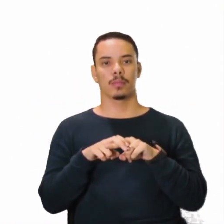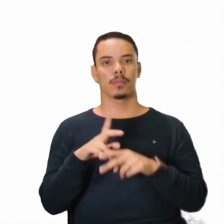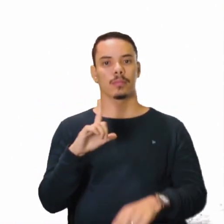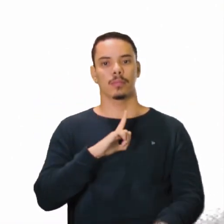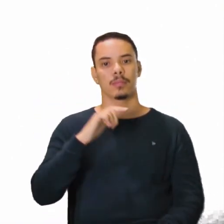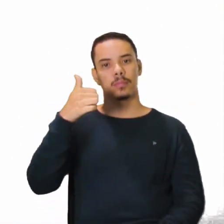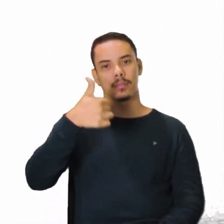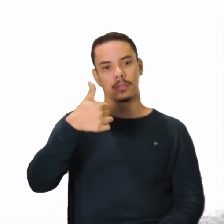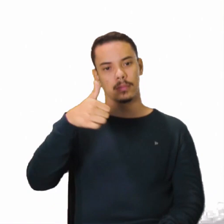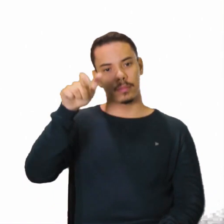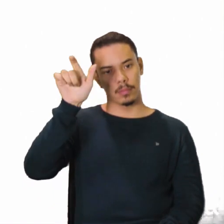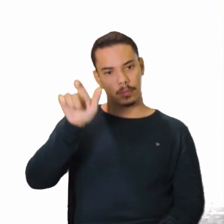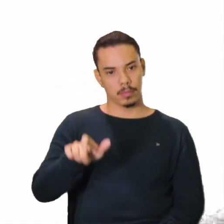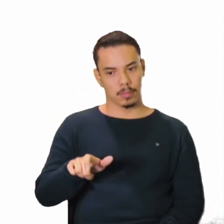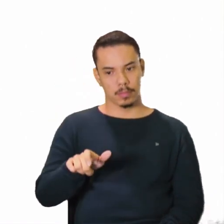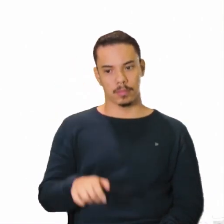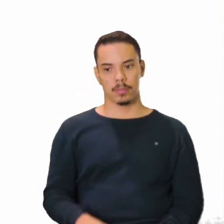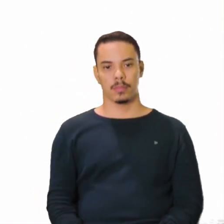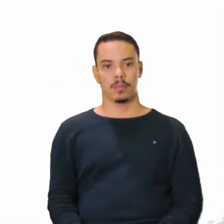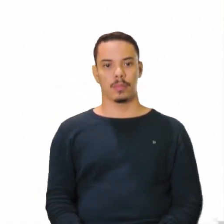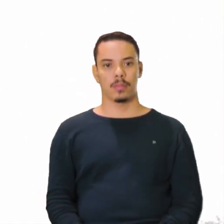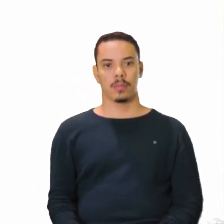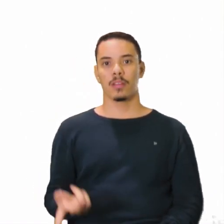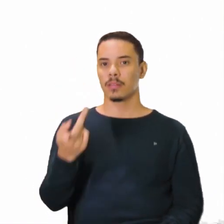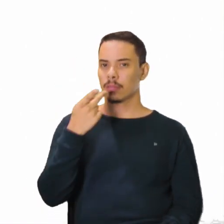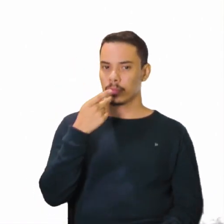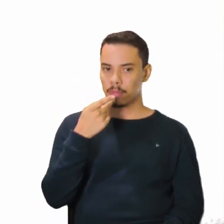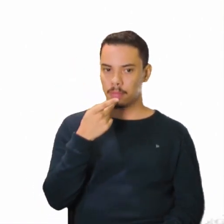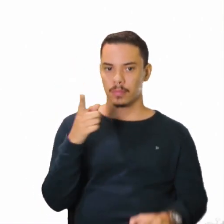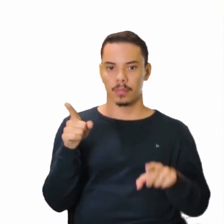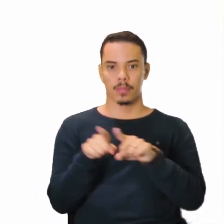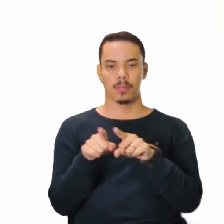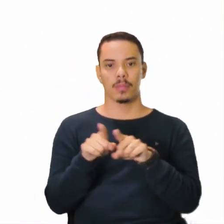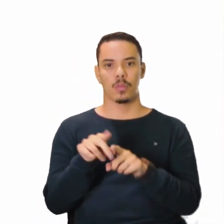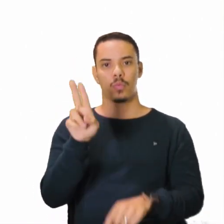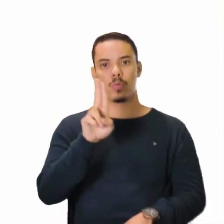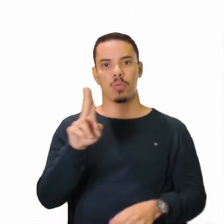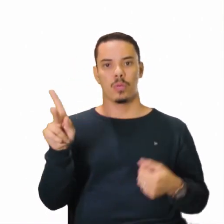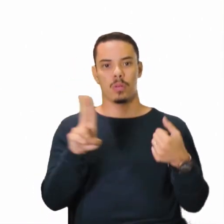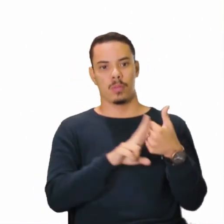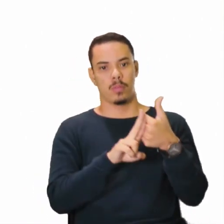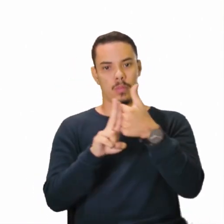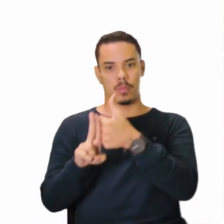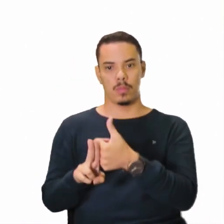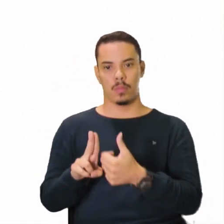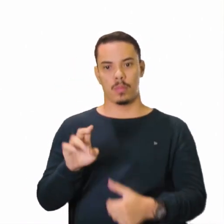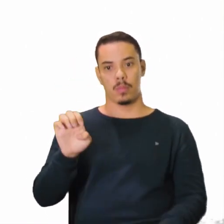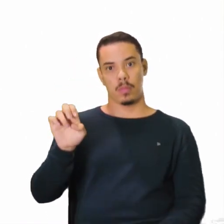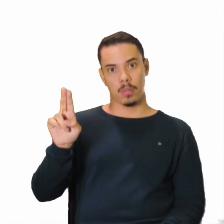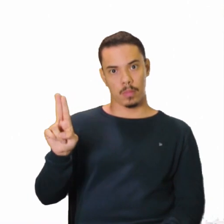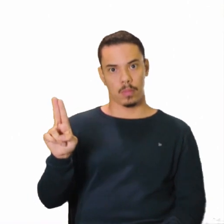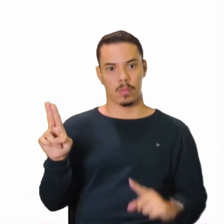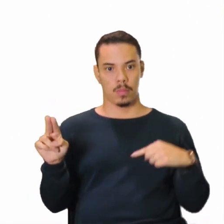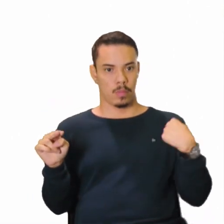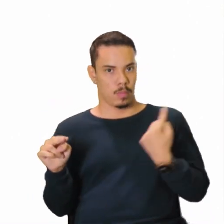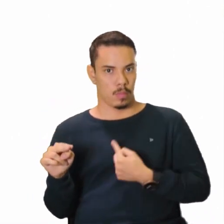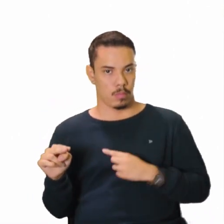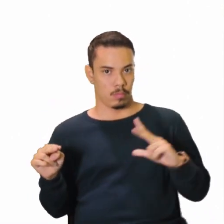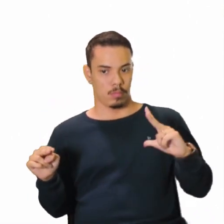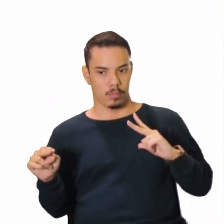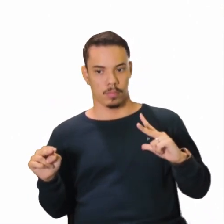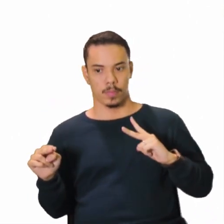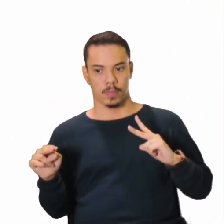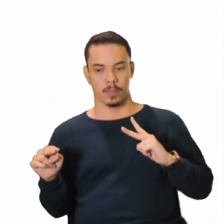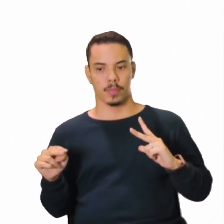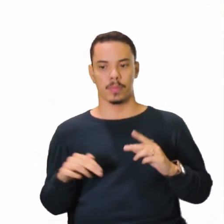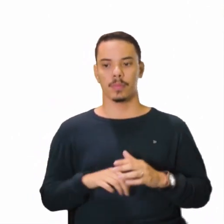primeira pessoa. É aquela que fala e você vai usar o pronome eu e nós, o pronome pessoal,